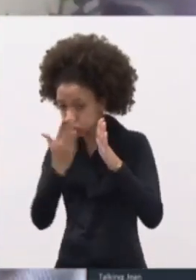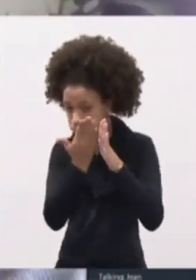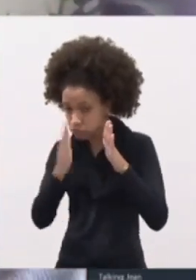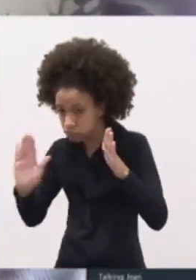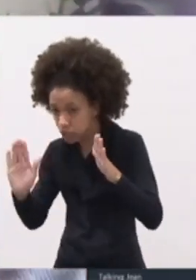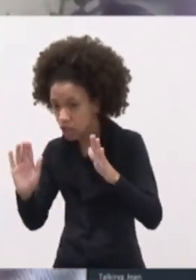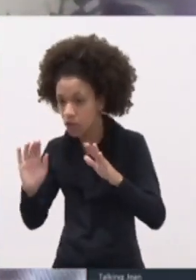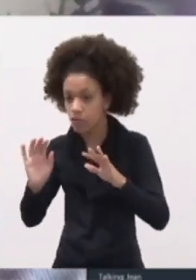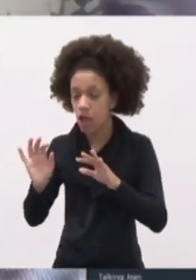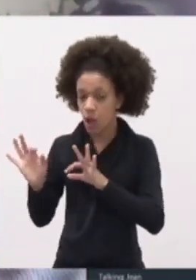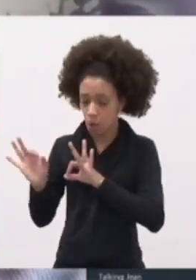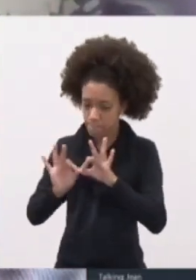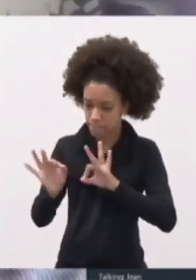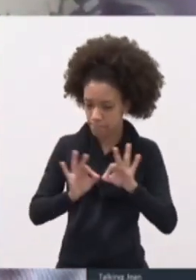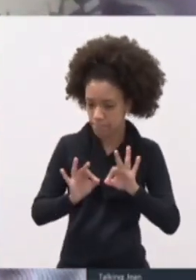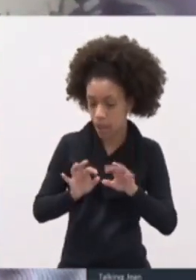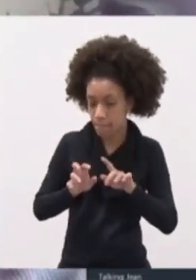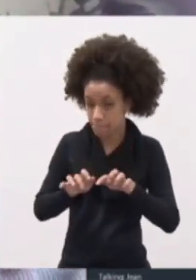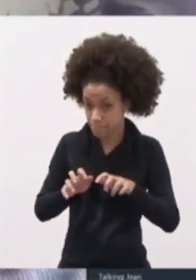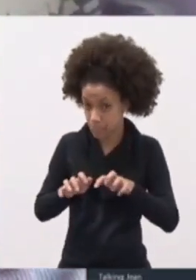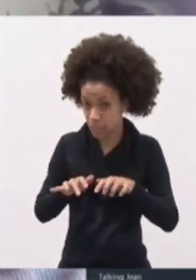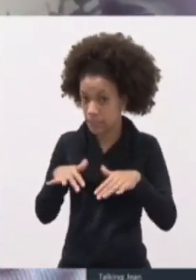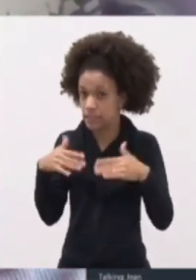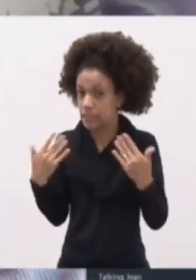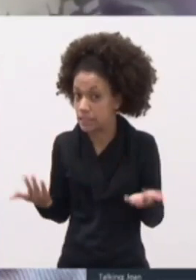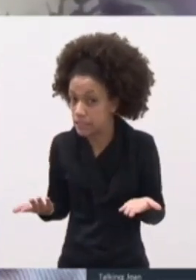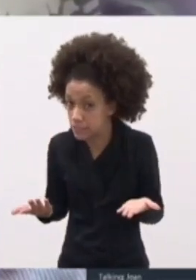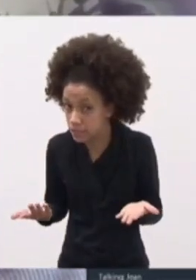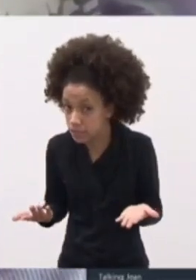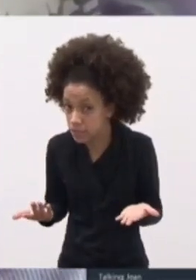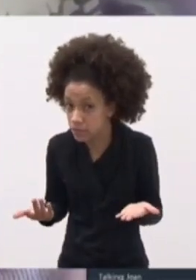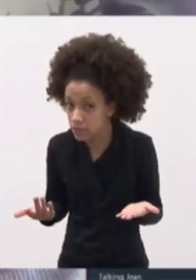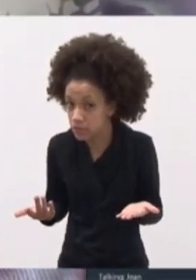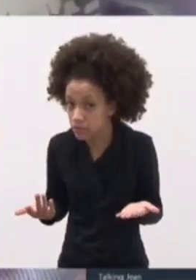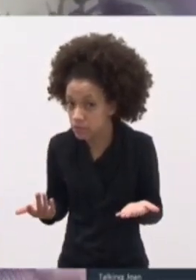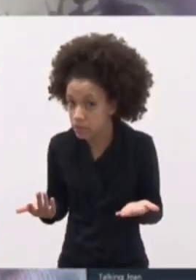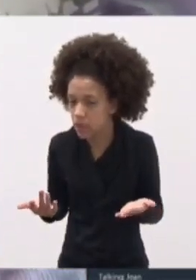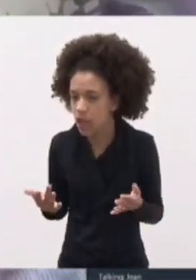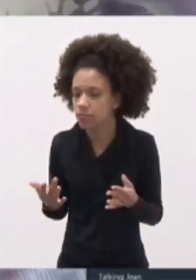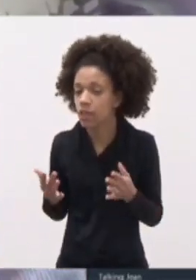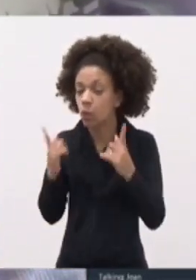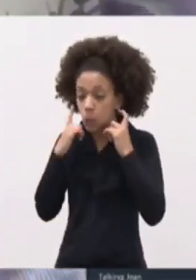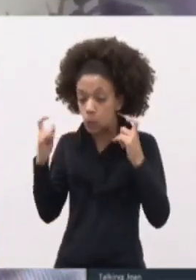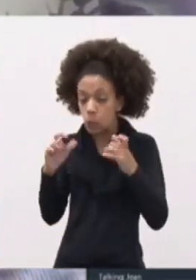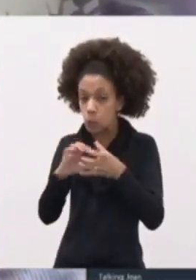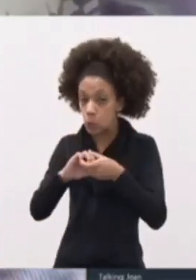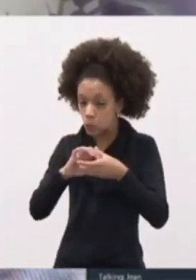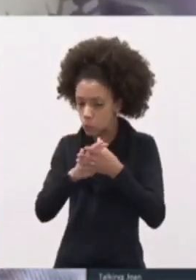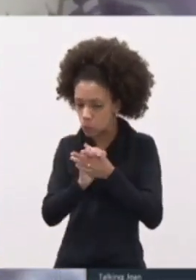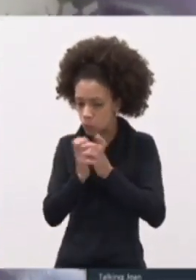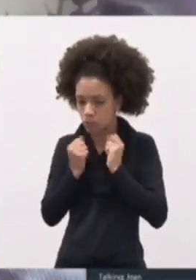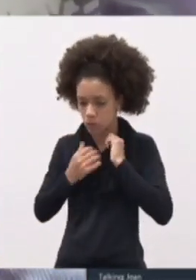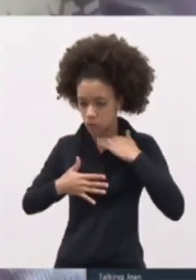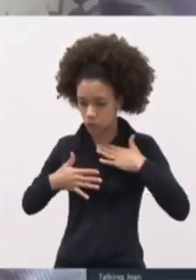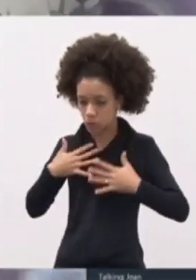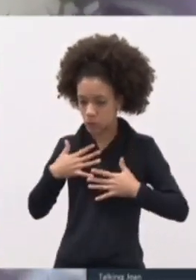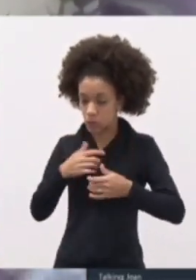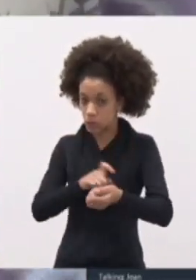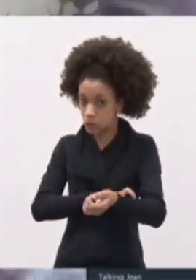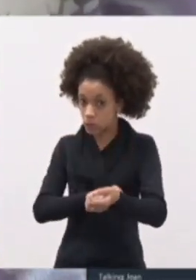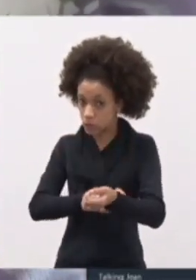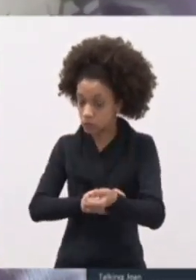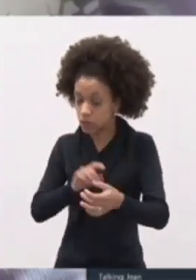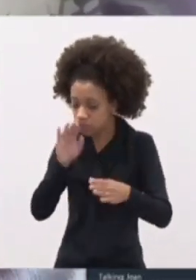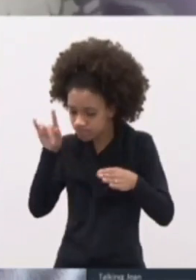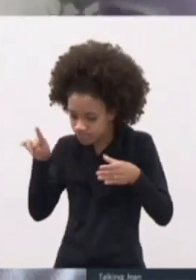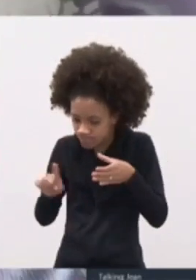mexer aqui no teclado, então o meu tato está envolvido, né? Parte do meu sistema nervoso está